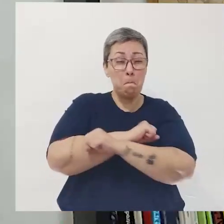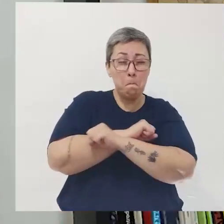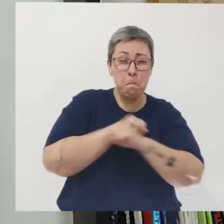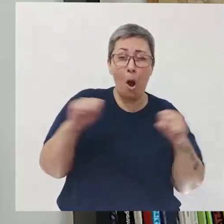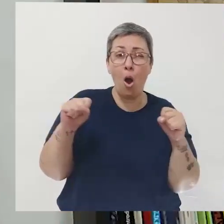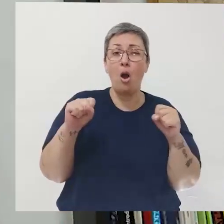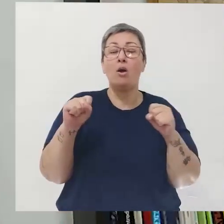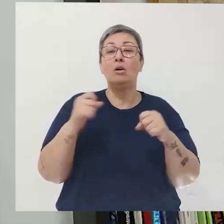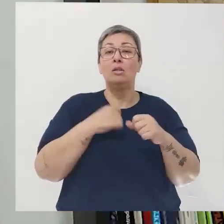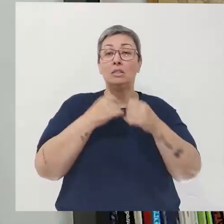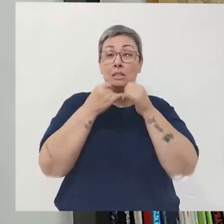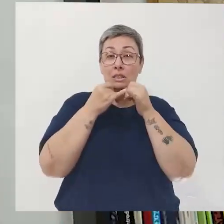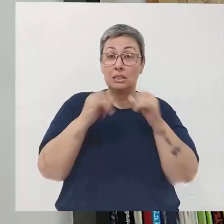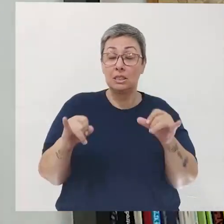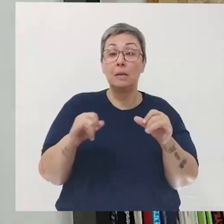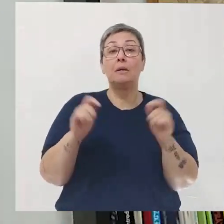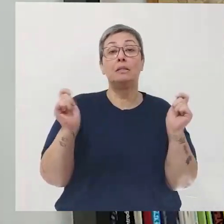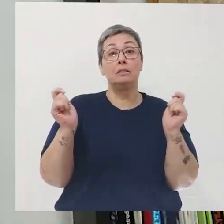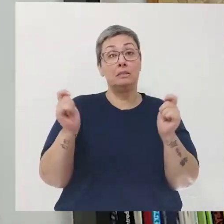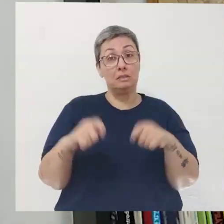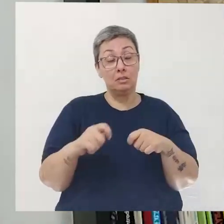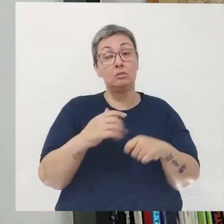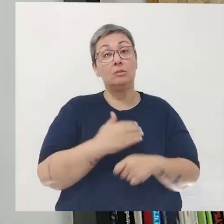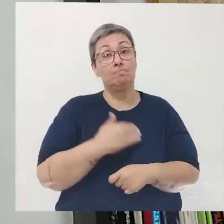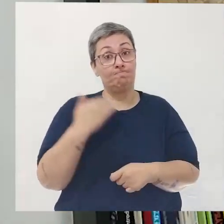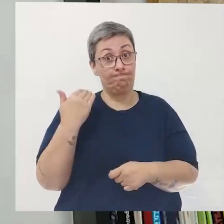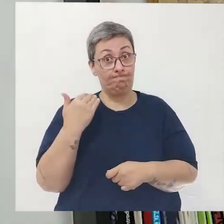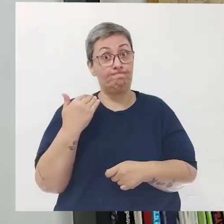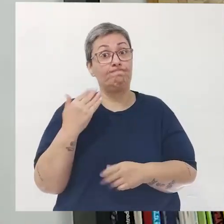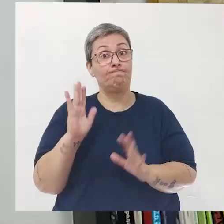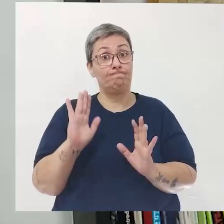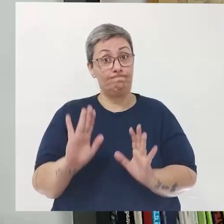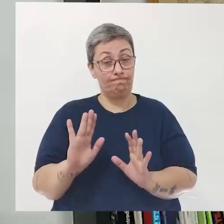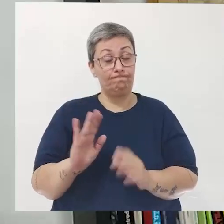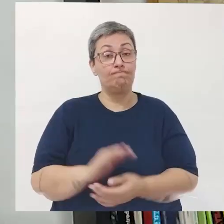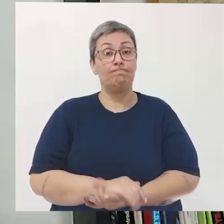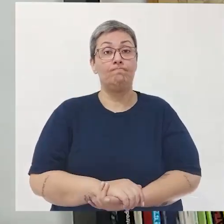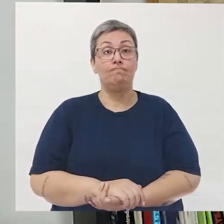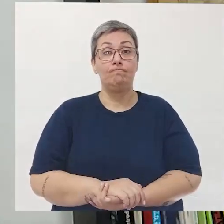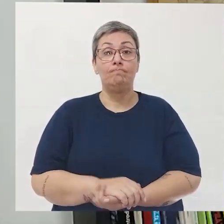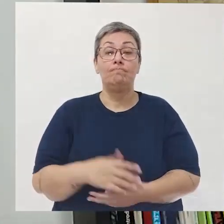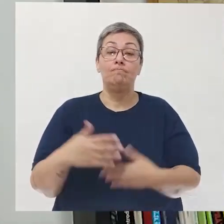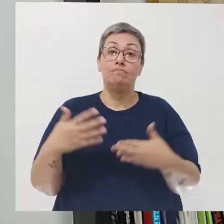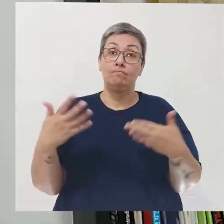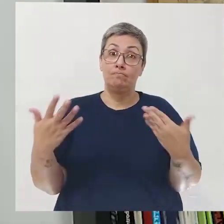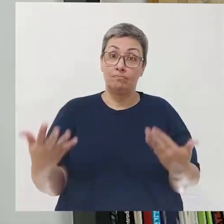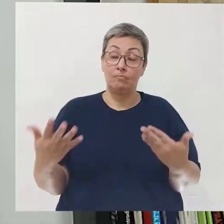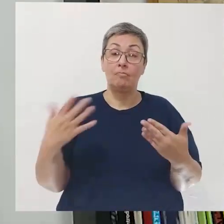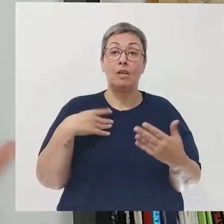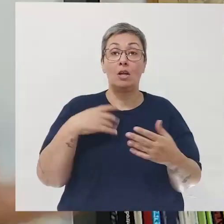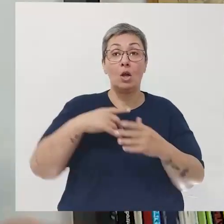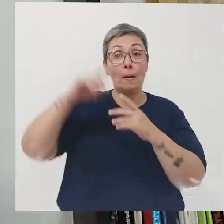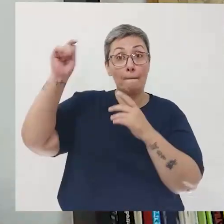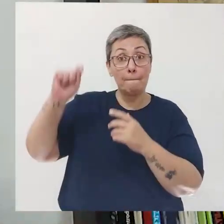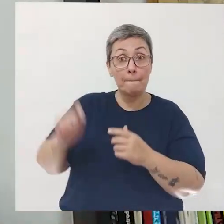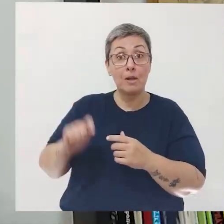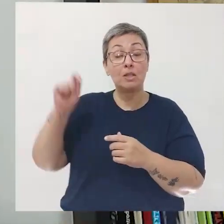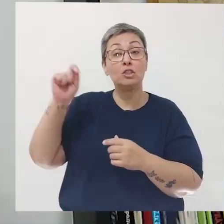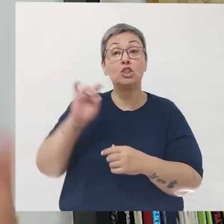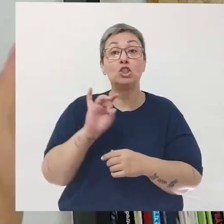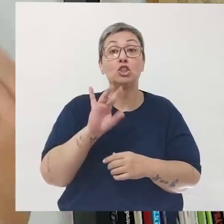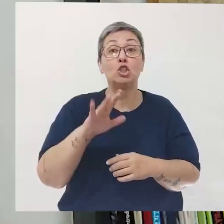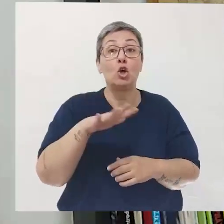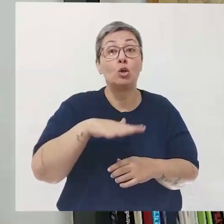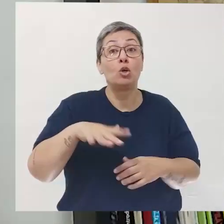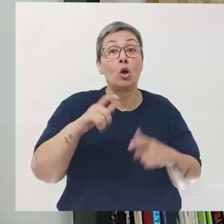pode provocar uma violenta descarga elétrica capaz de levar à morte. Bom, solte